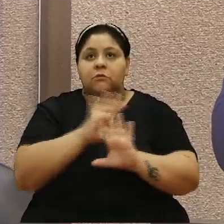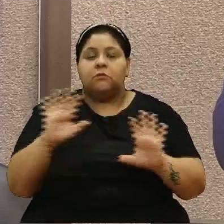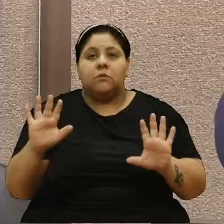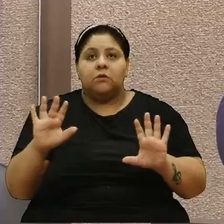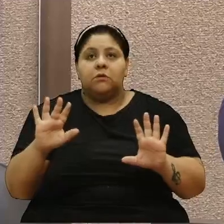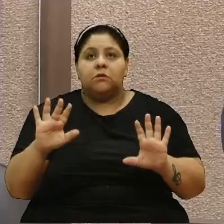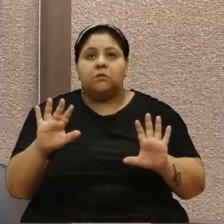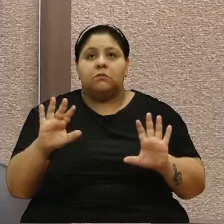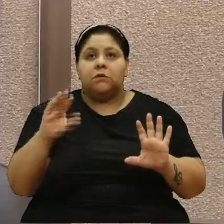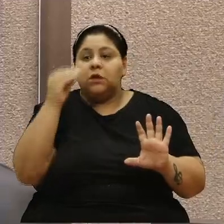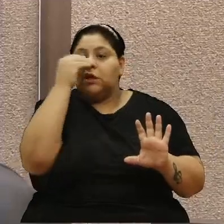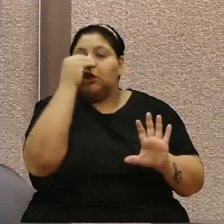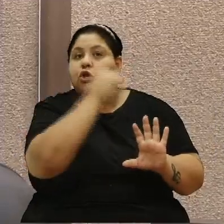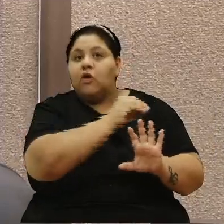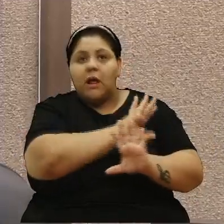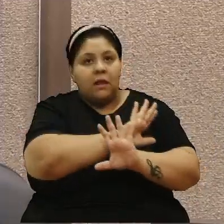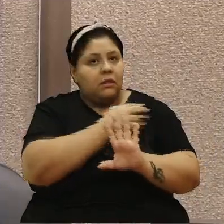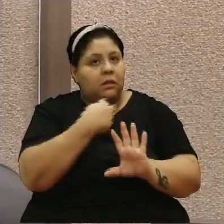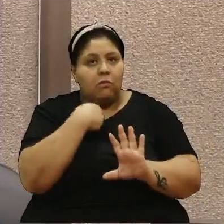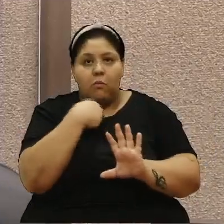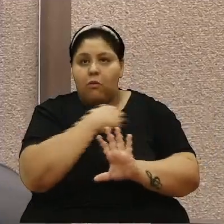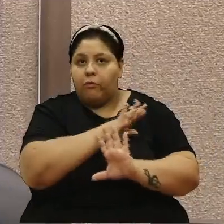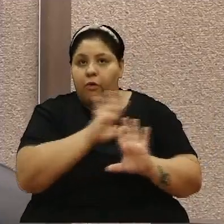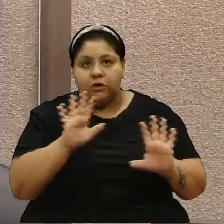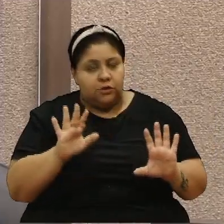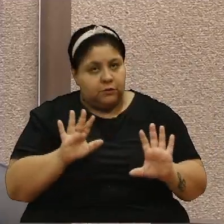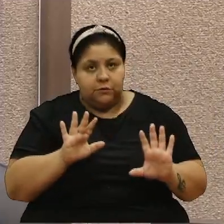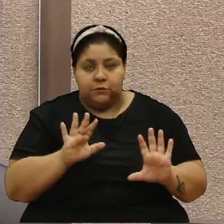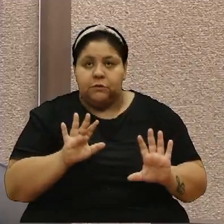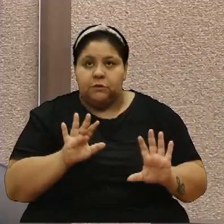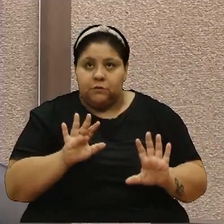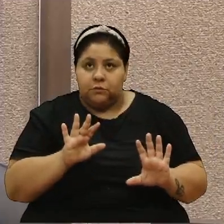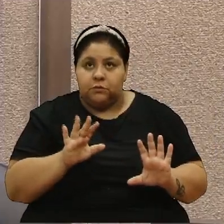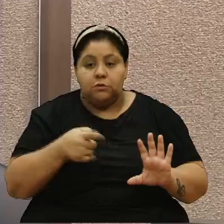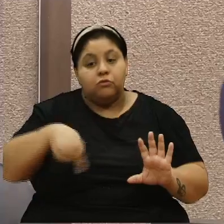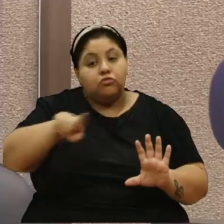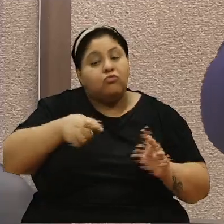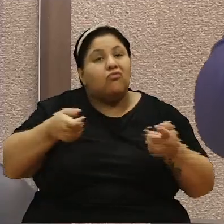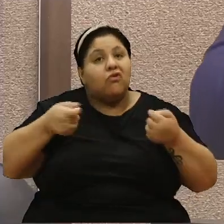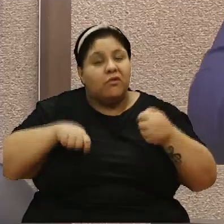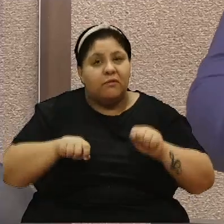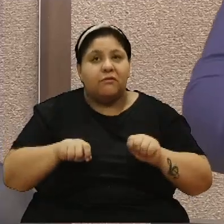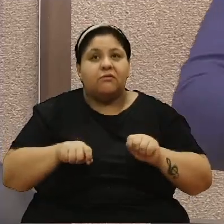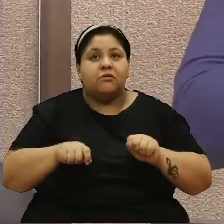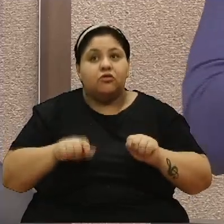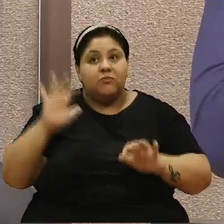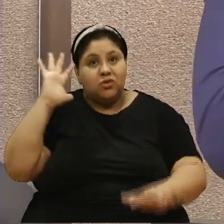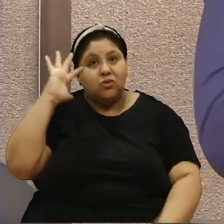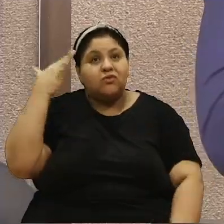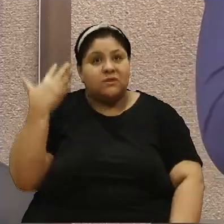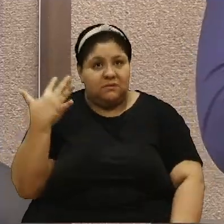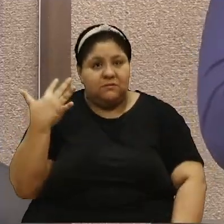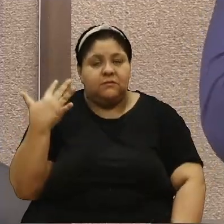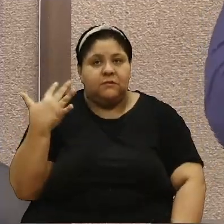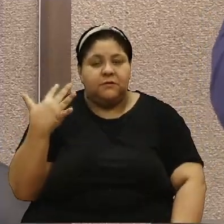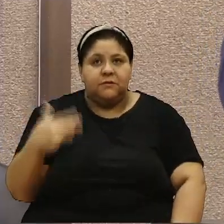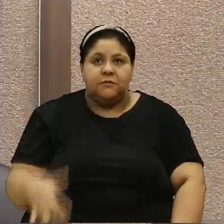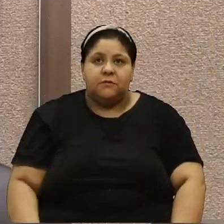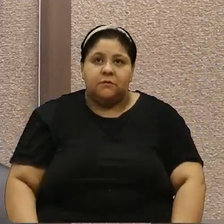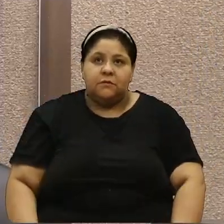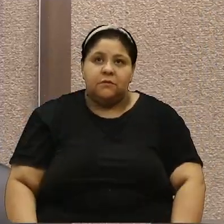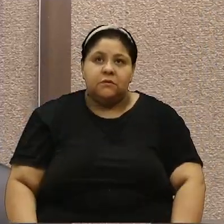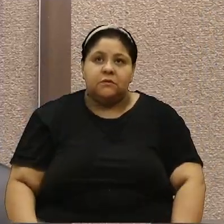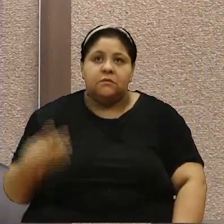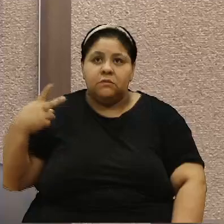atônito. Não pode ficar inerte. Nós precisamos de uma solução. E bem como